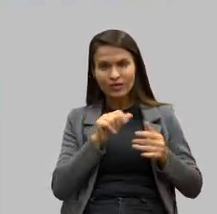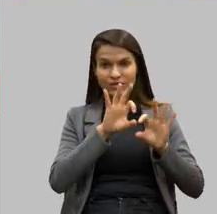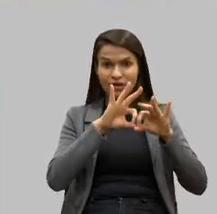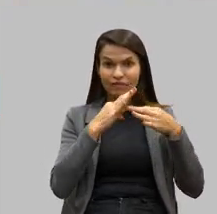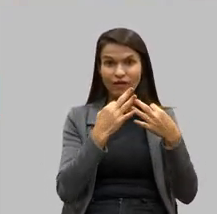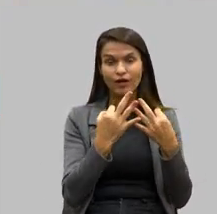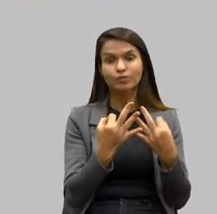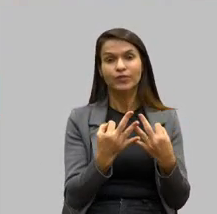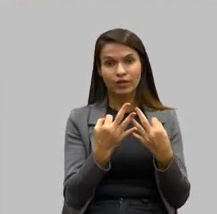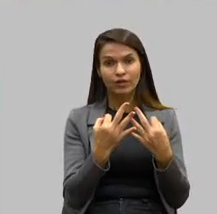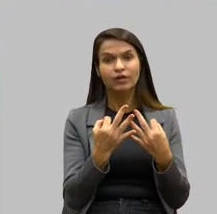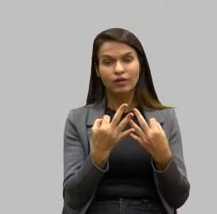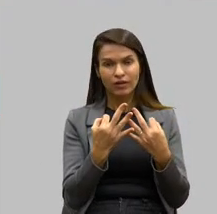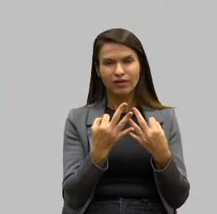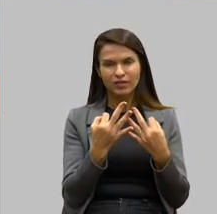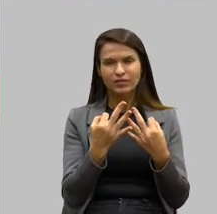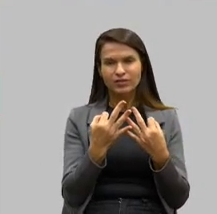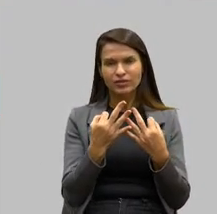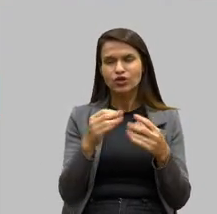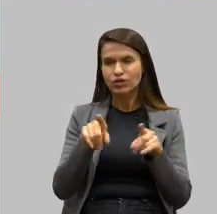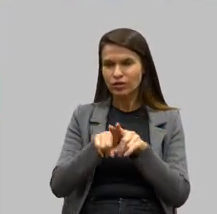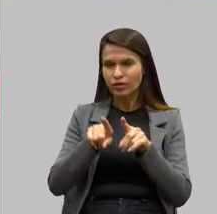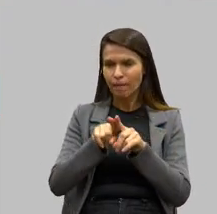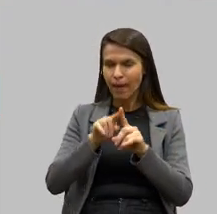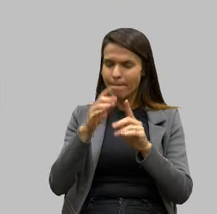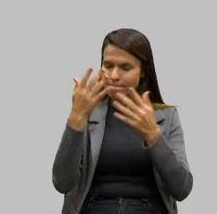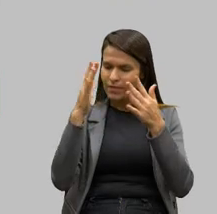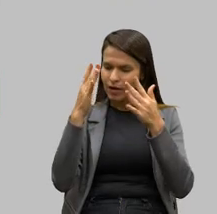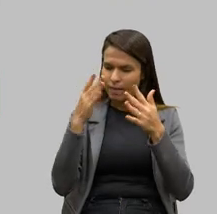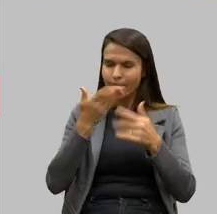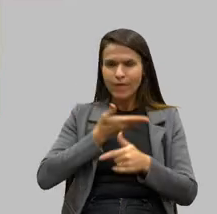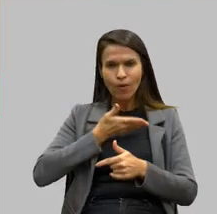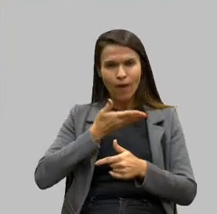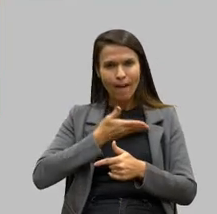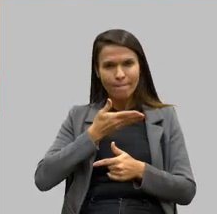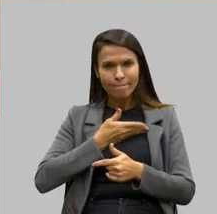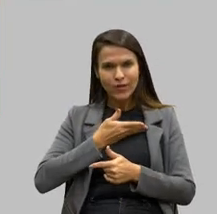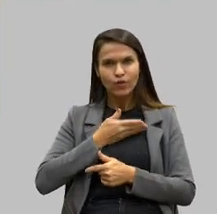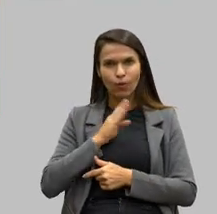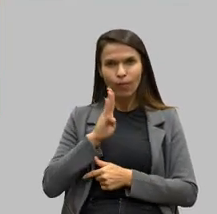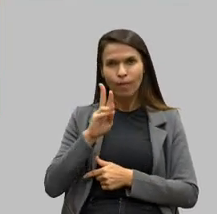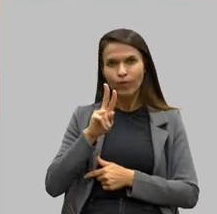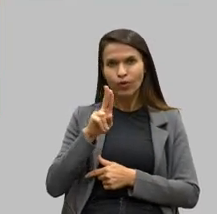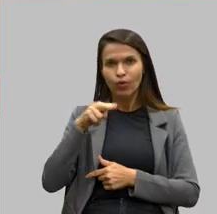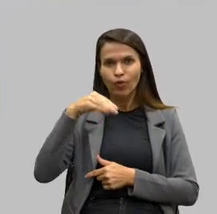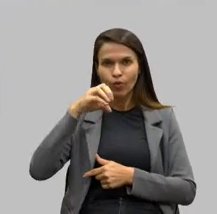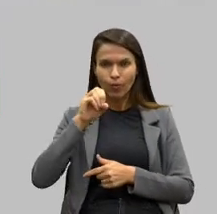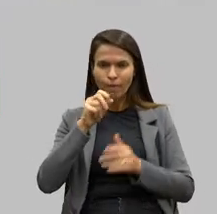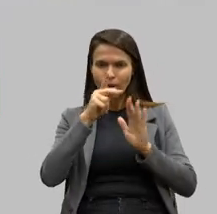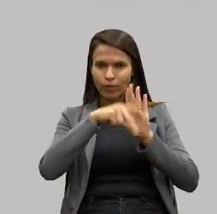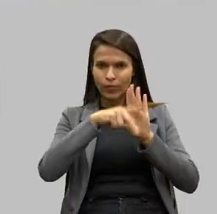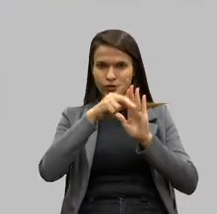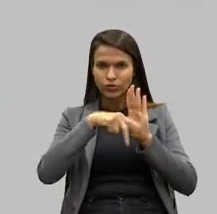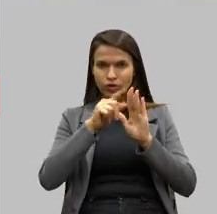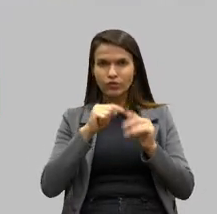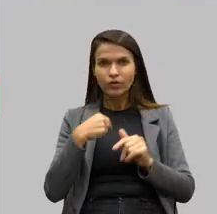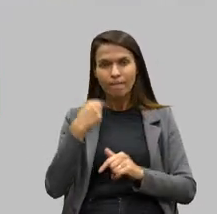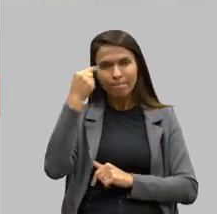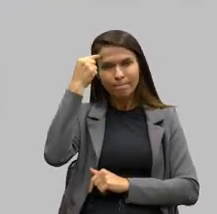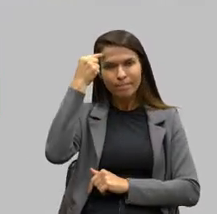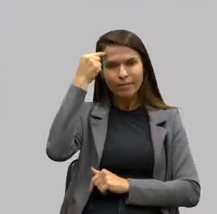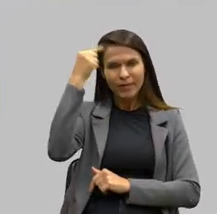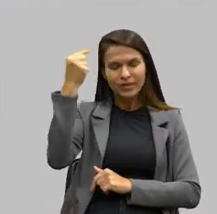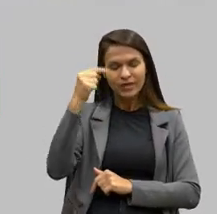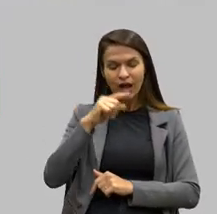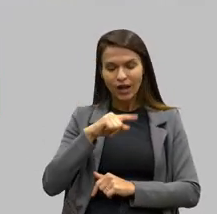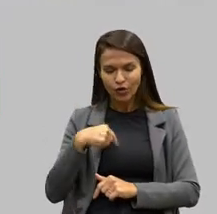elogiar o meu colega, deputado Bruno, pelo projeto. Porque a gente tem que pensar nas nossas